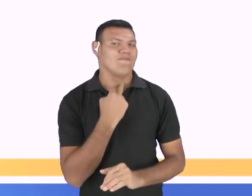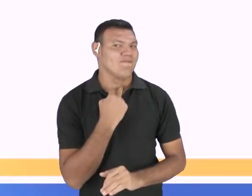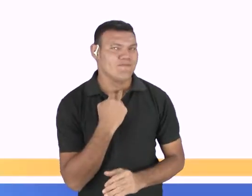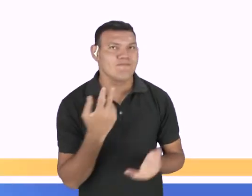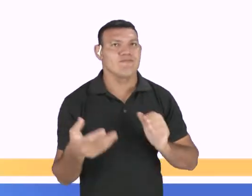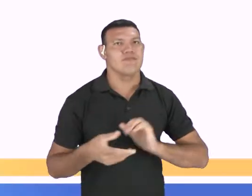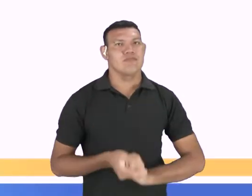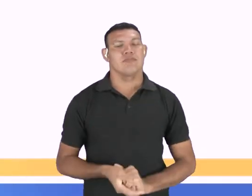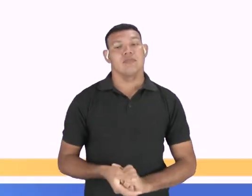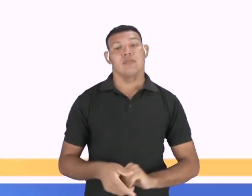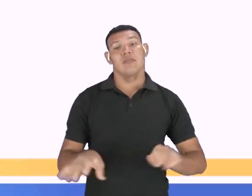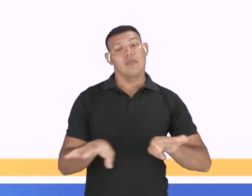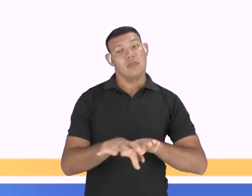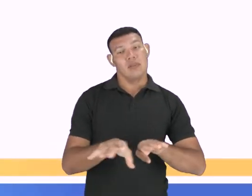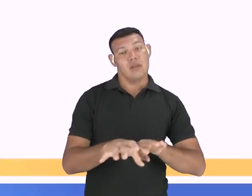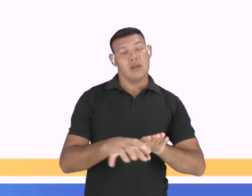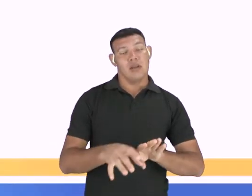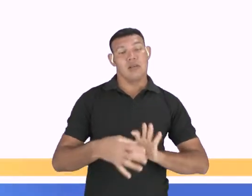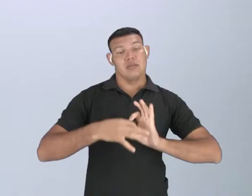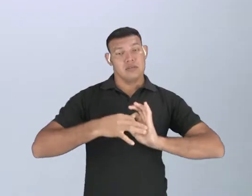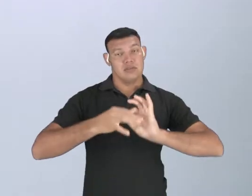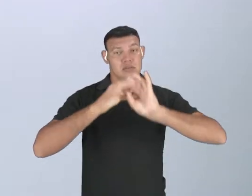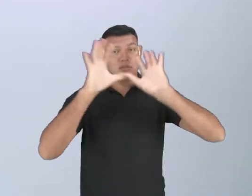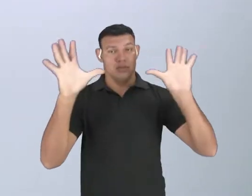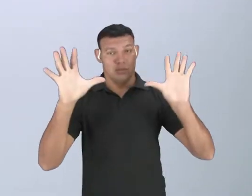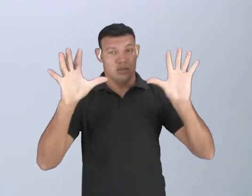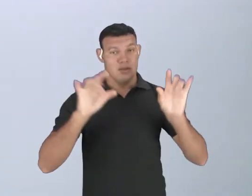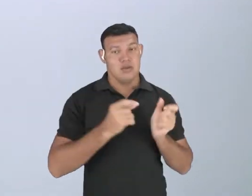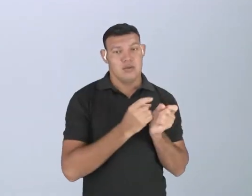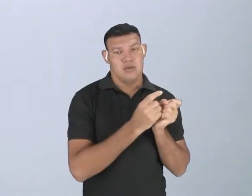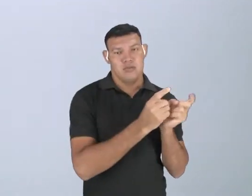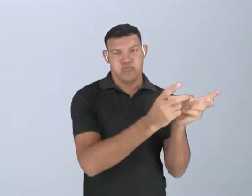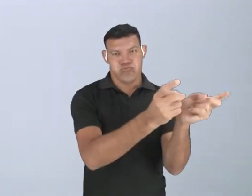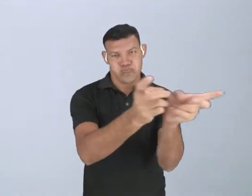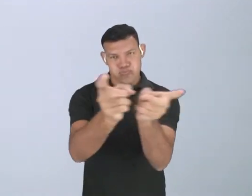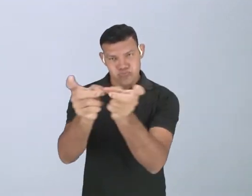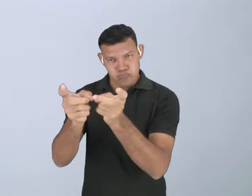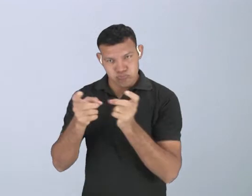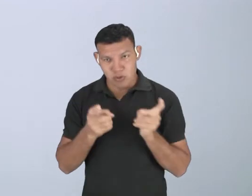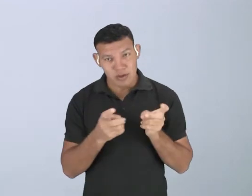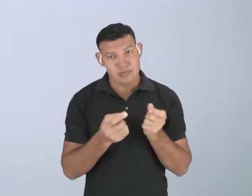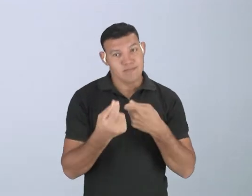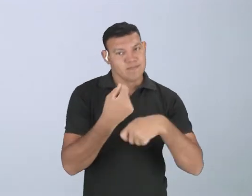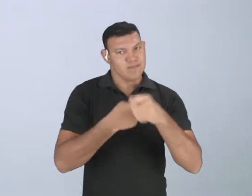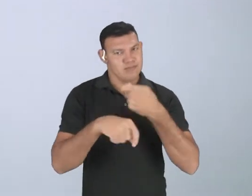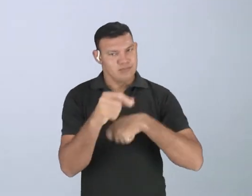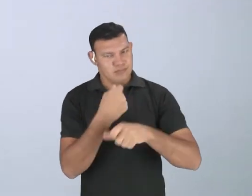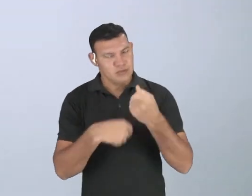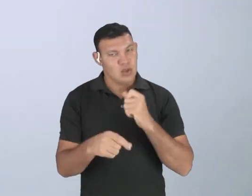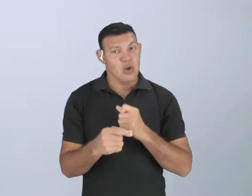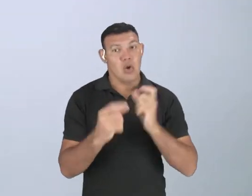livre mercado. O que seria o livre mercado? Seria uma economia baseada